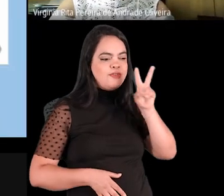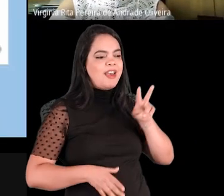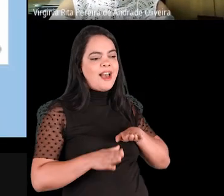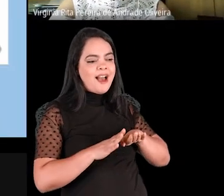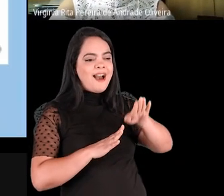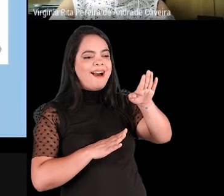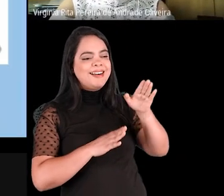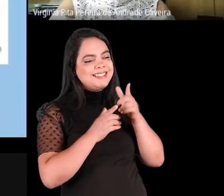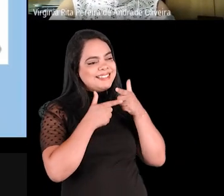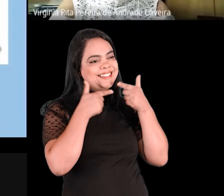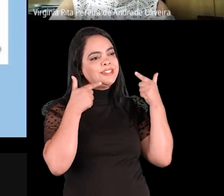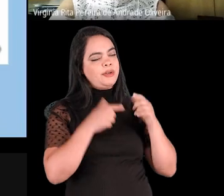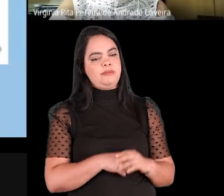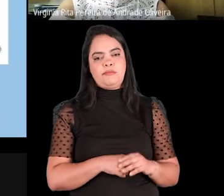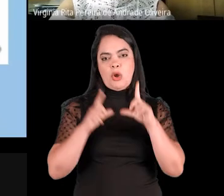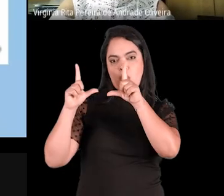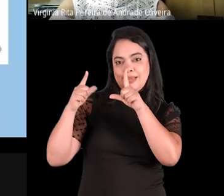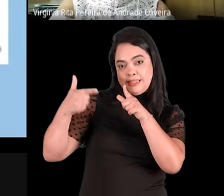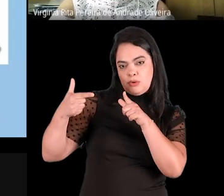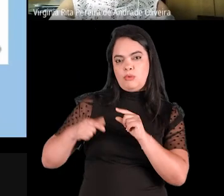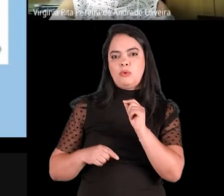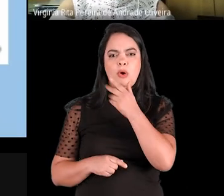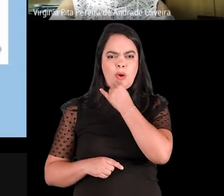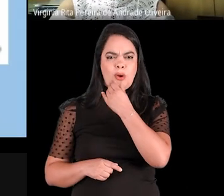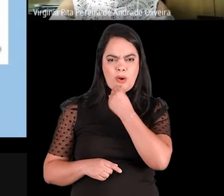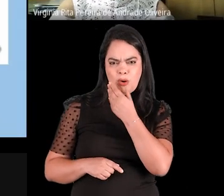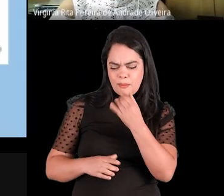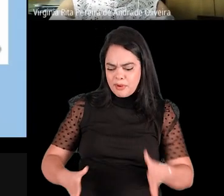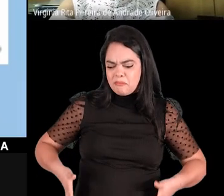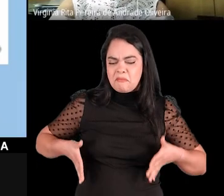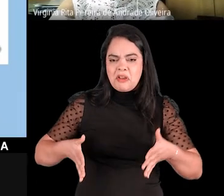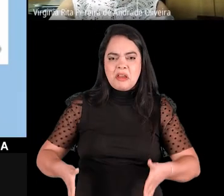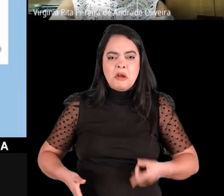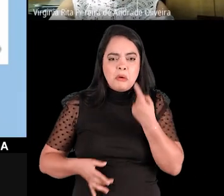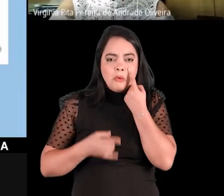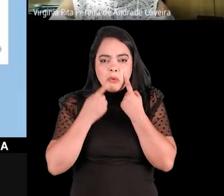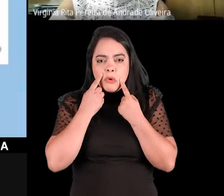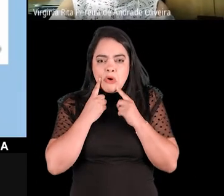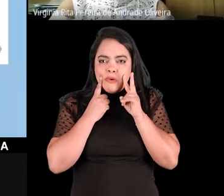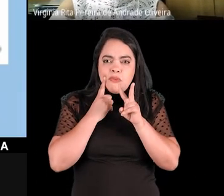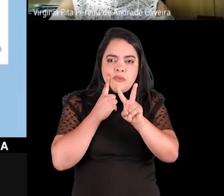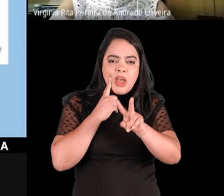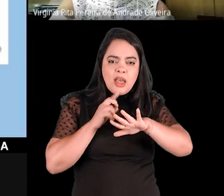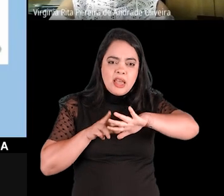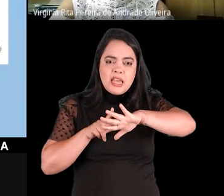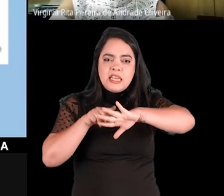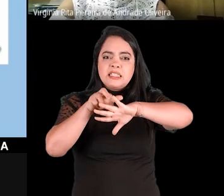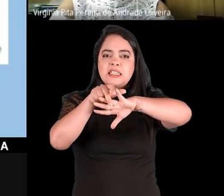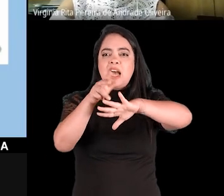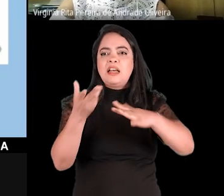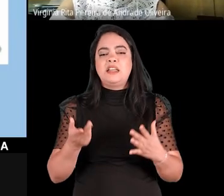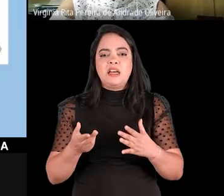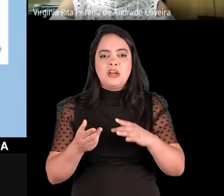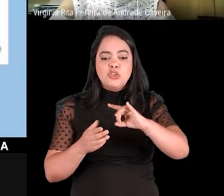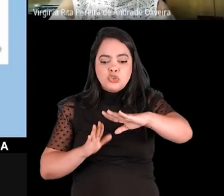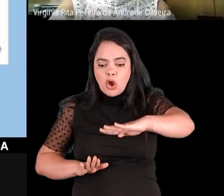acesso. No segundo quadro, o homem cadeirante, com uma lágrima no rosto, observa uma escadaria. A rampa só dá acesso ao primeiro